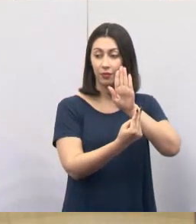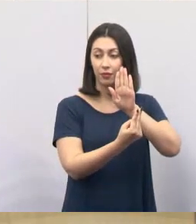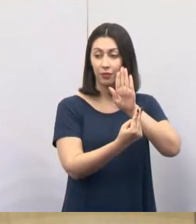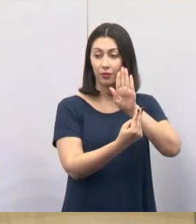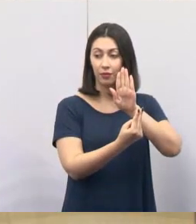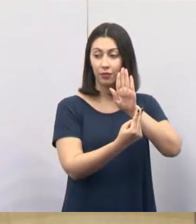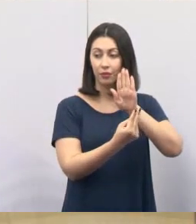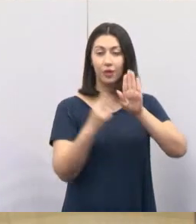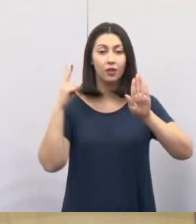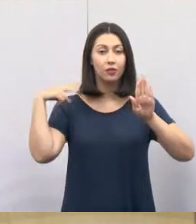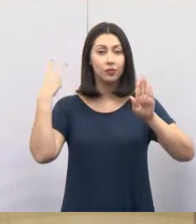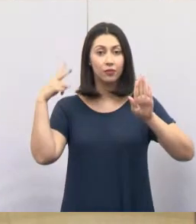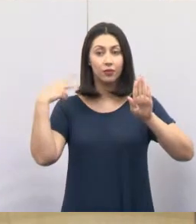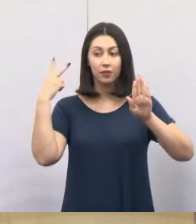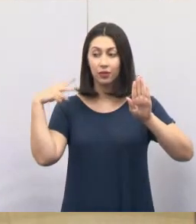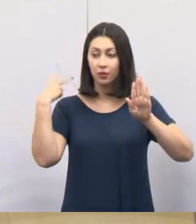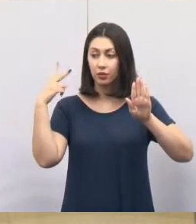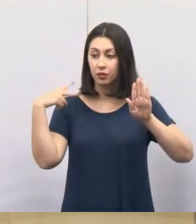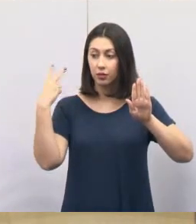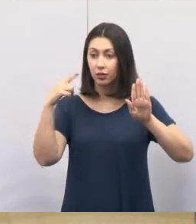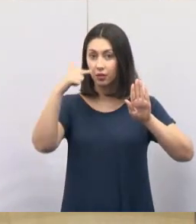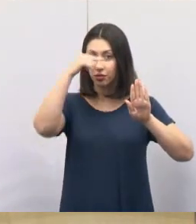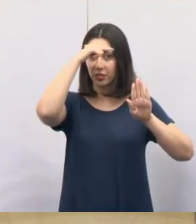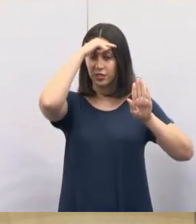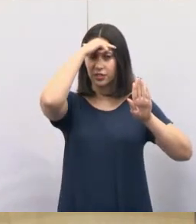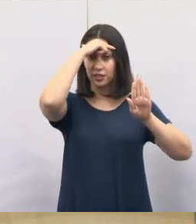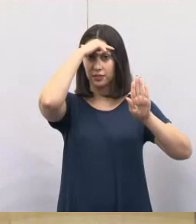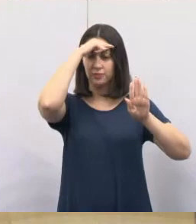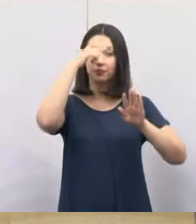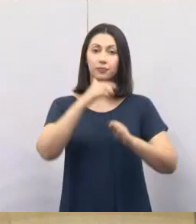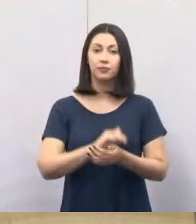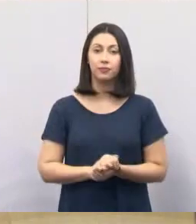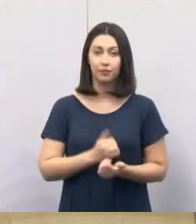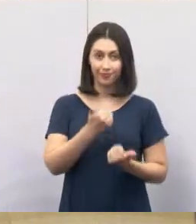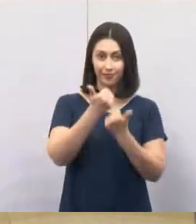Autor, vereador Luiz Flávio.